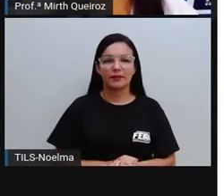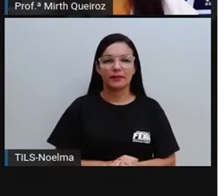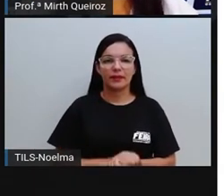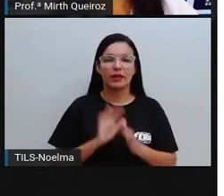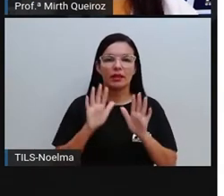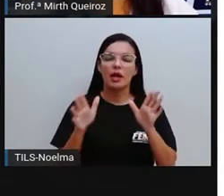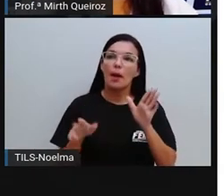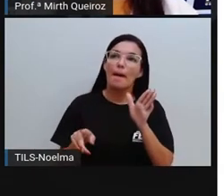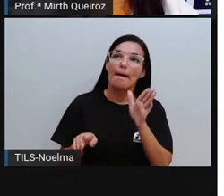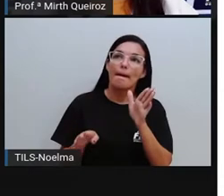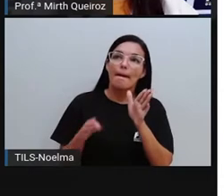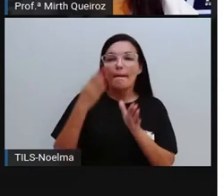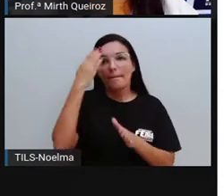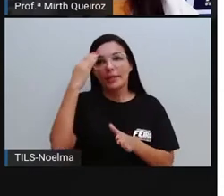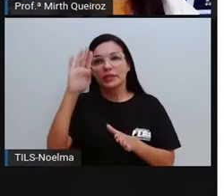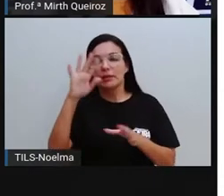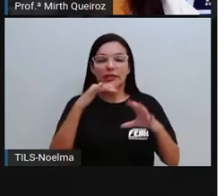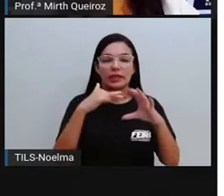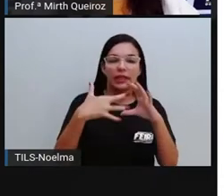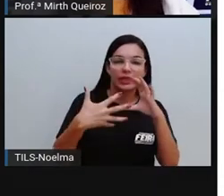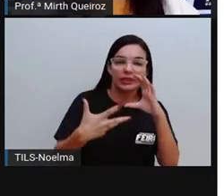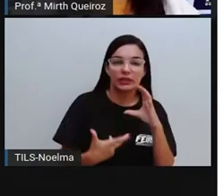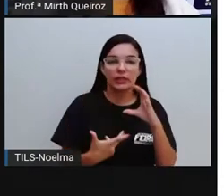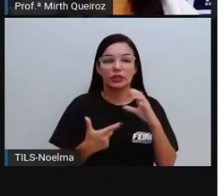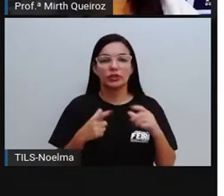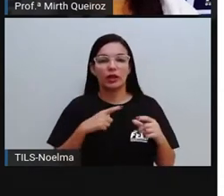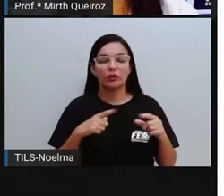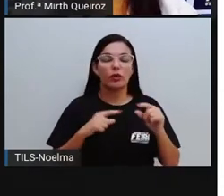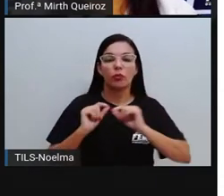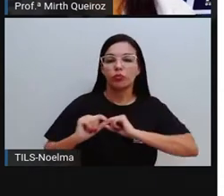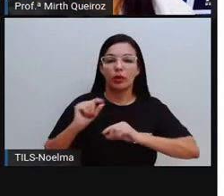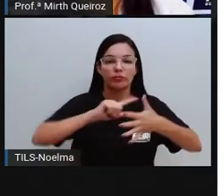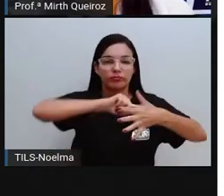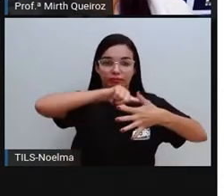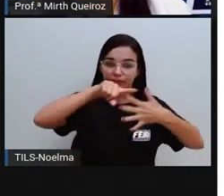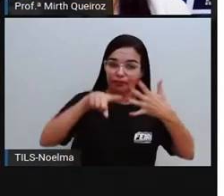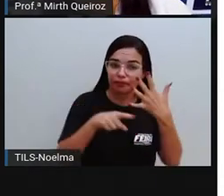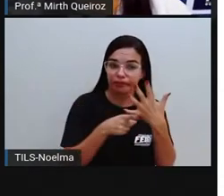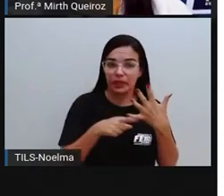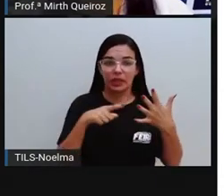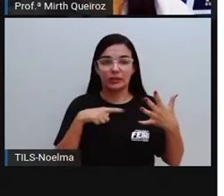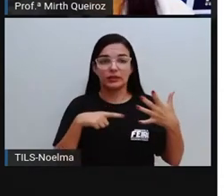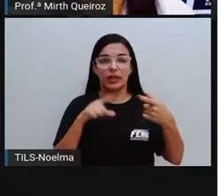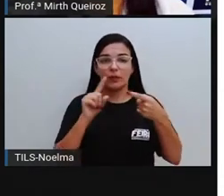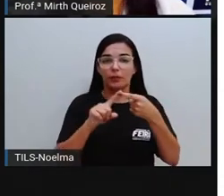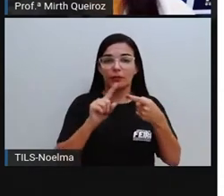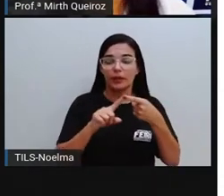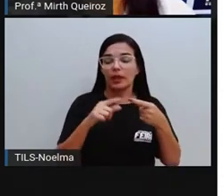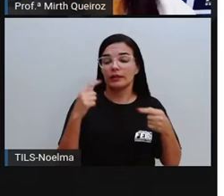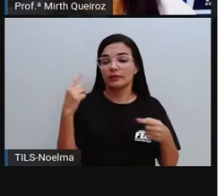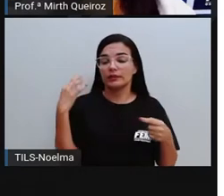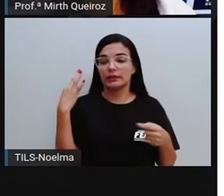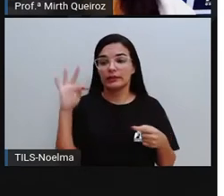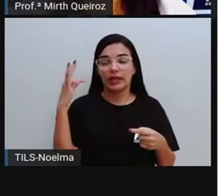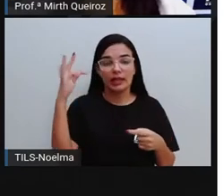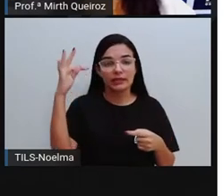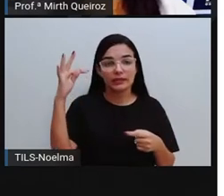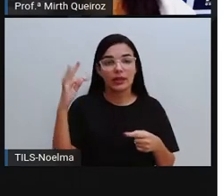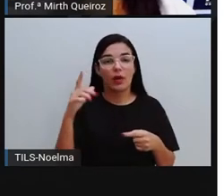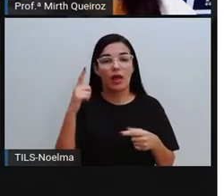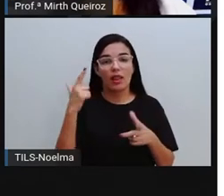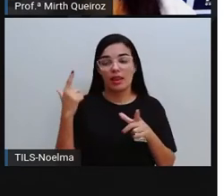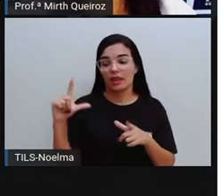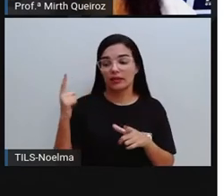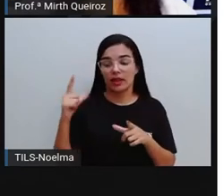Quais são as principais características desse tipo de texto? Primeiro, trata-se da tradição literária, de uma tradição